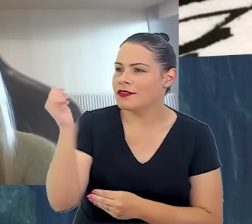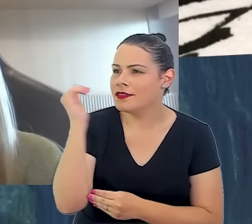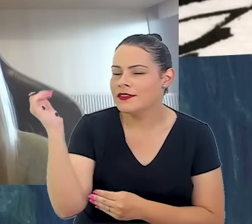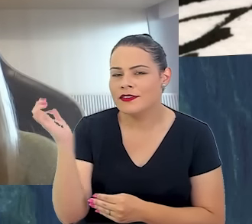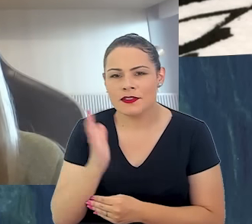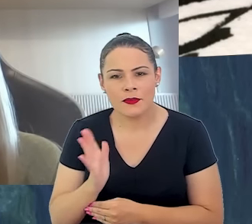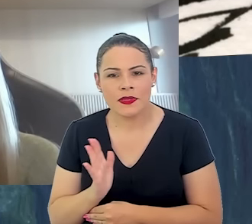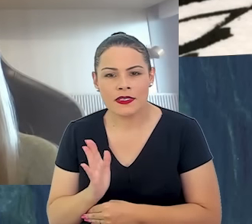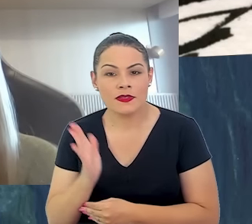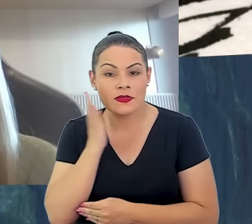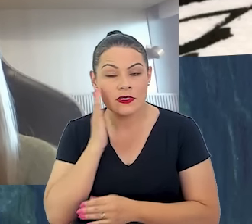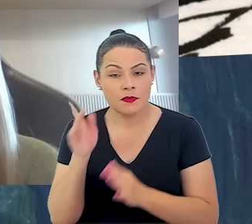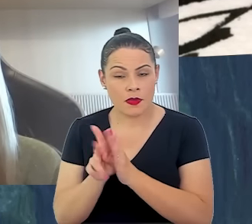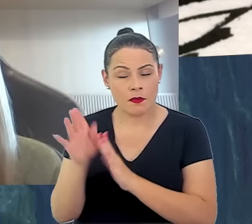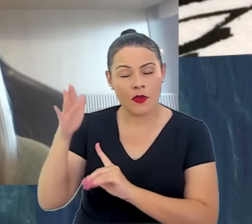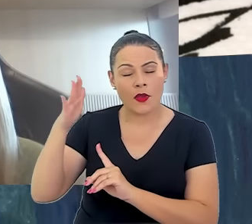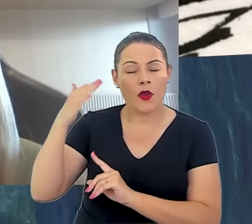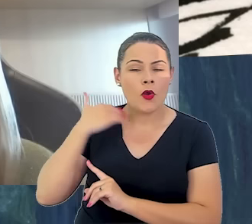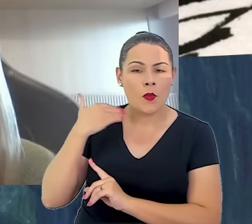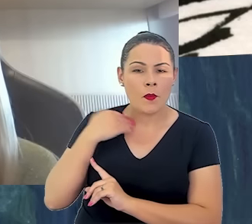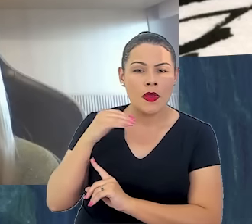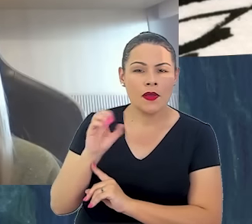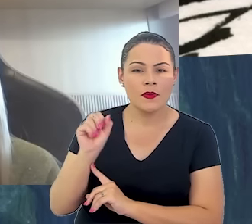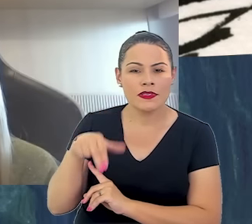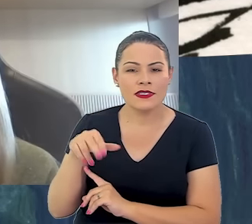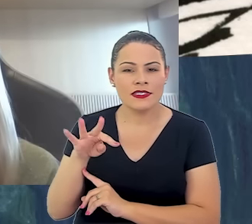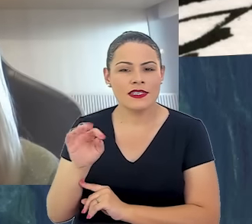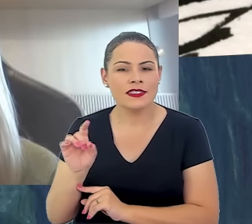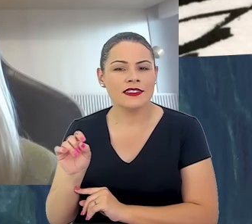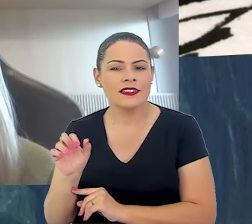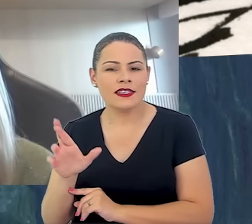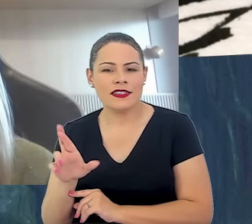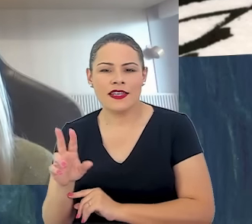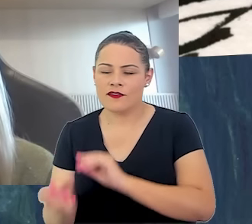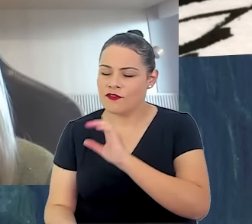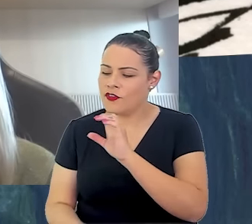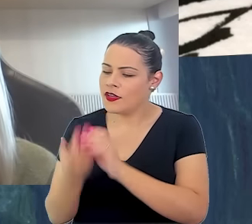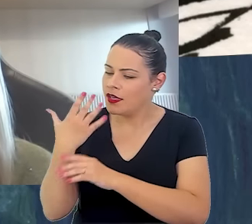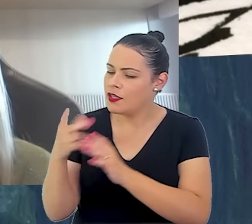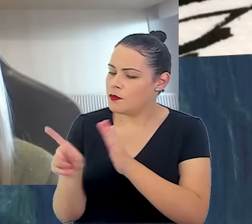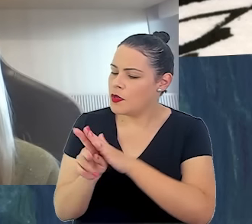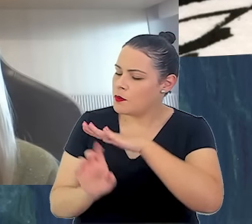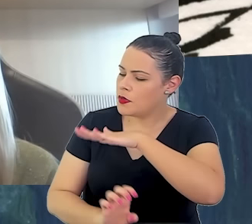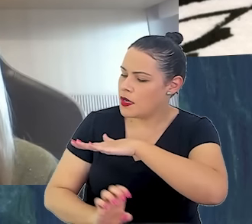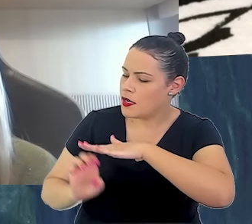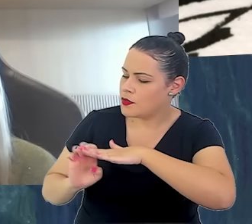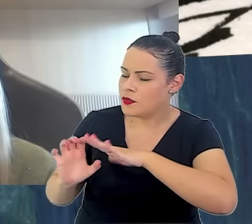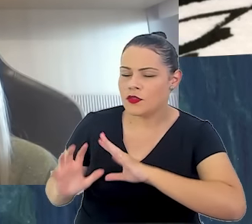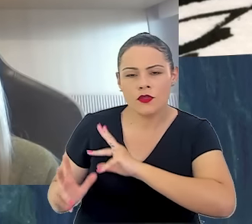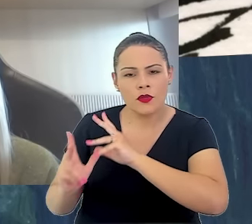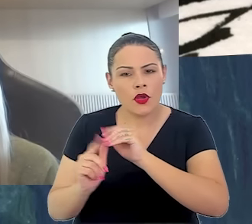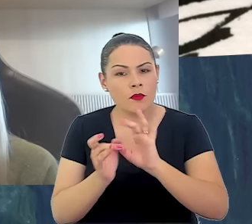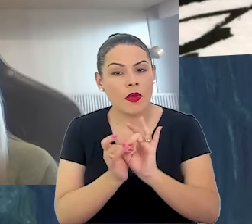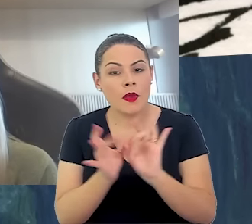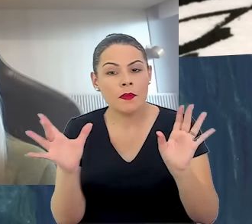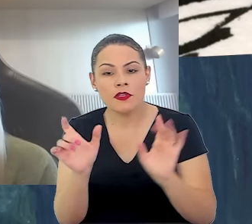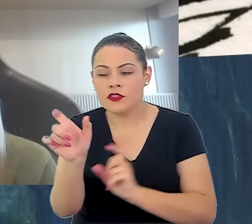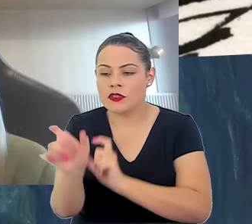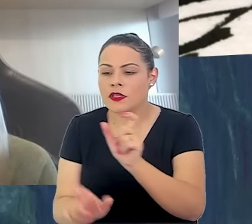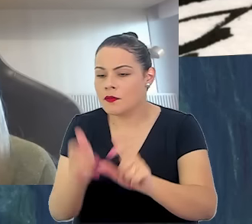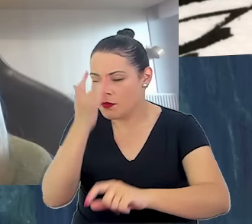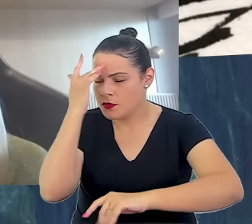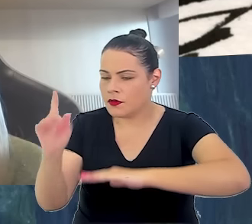Brasil né o o Santander que é um banco Global eh vem criando essa estrutura para permitir que